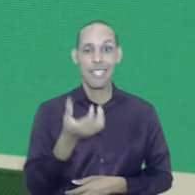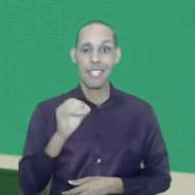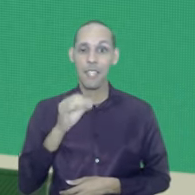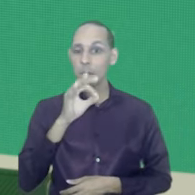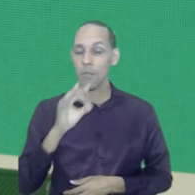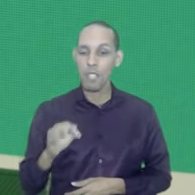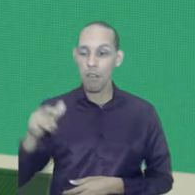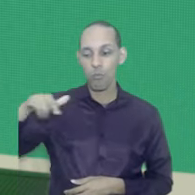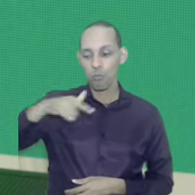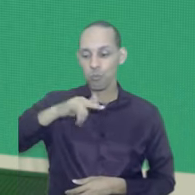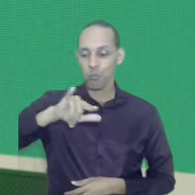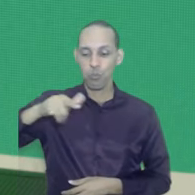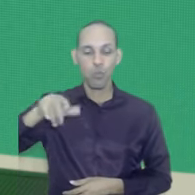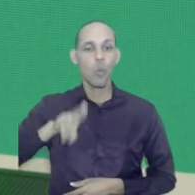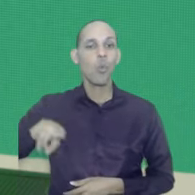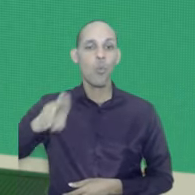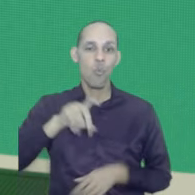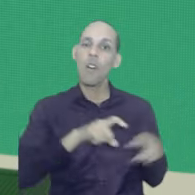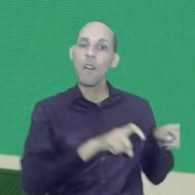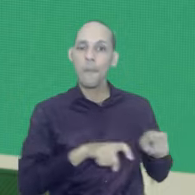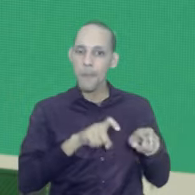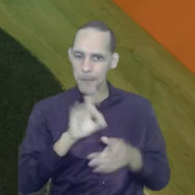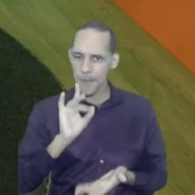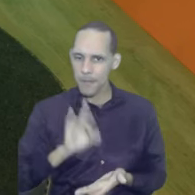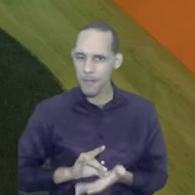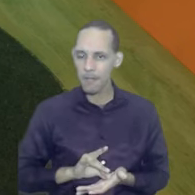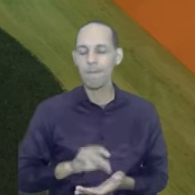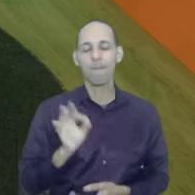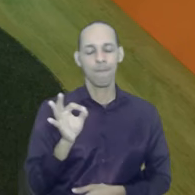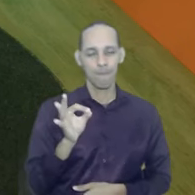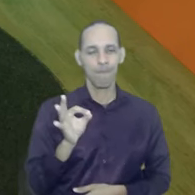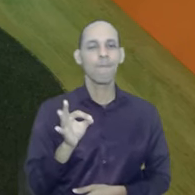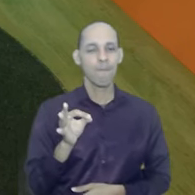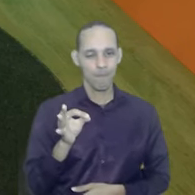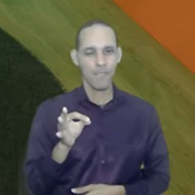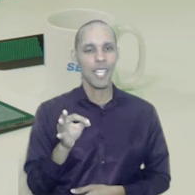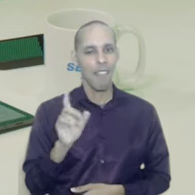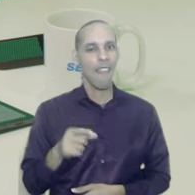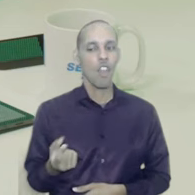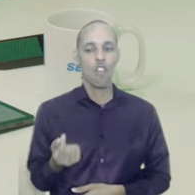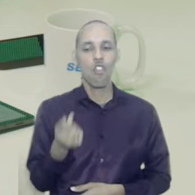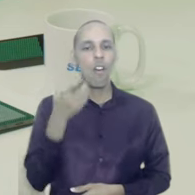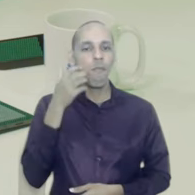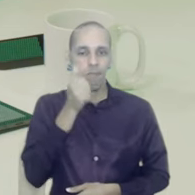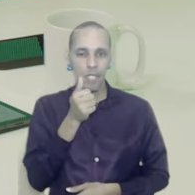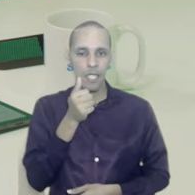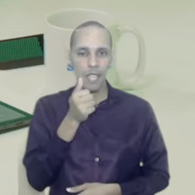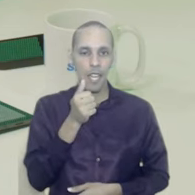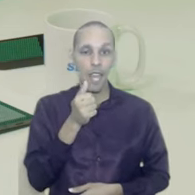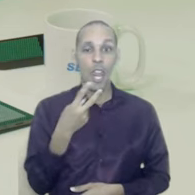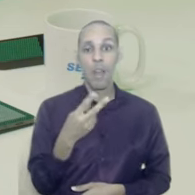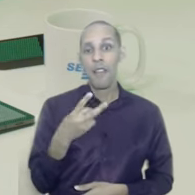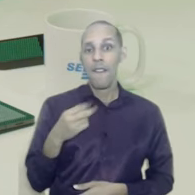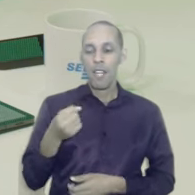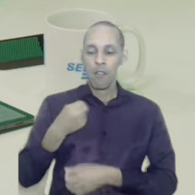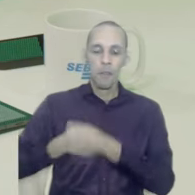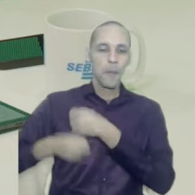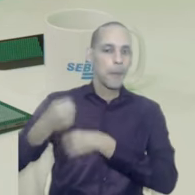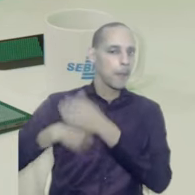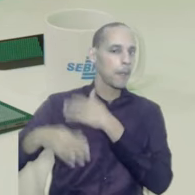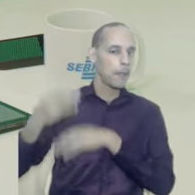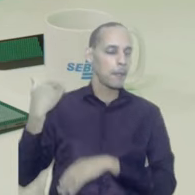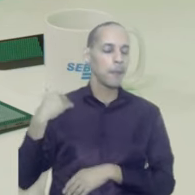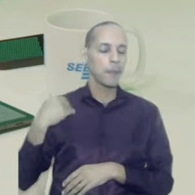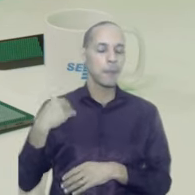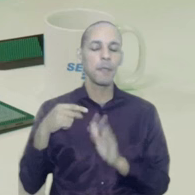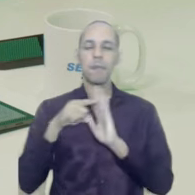serão para uso agrícola É isso mesmo sim do do faturamento geral a receita né em 2020 foi feita uma pesquisa por uma pela